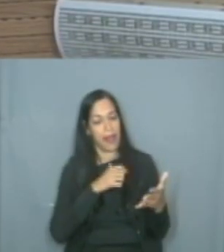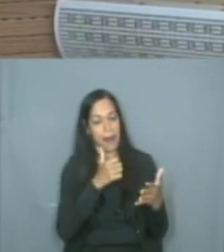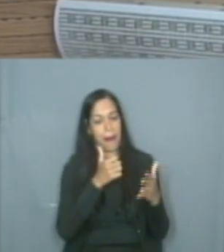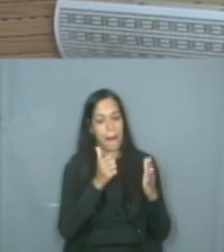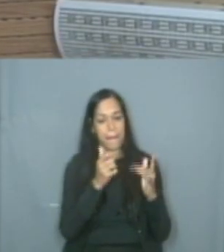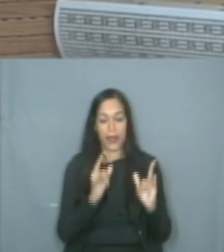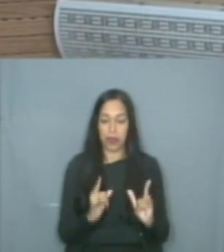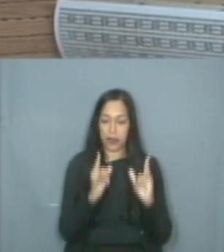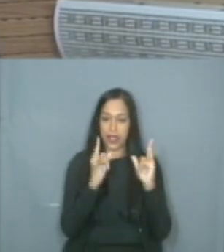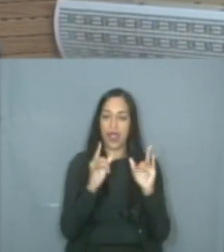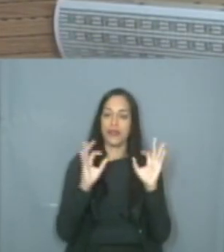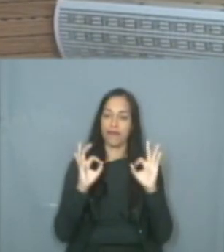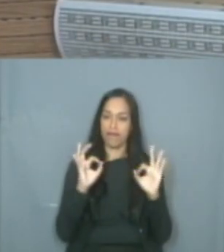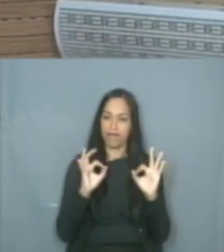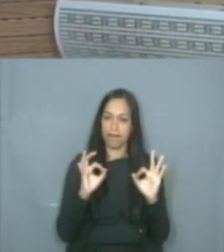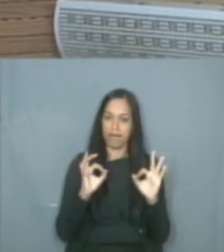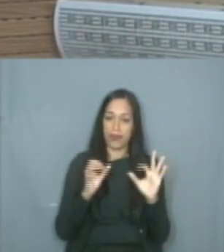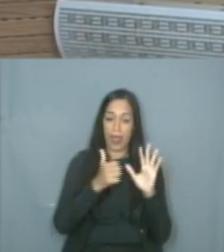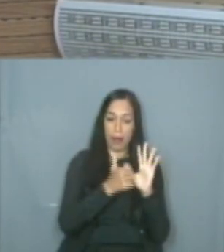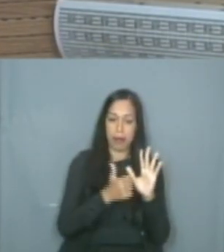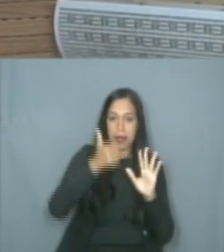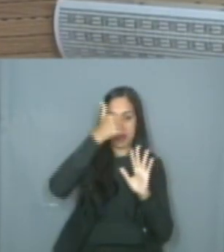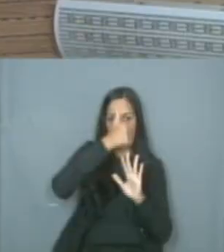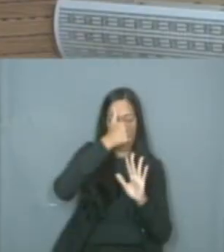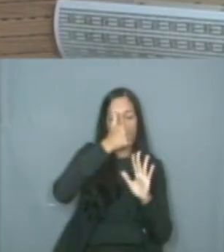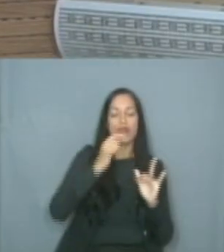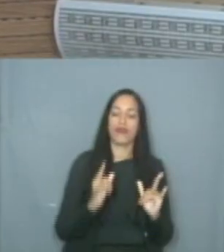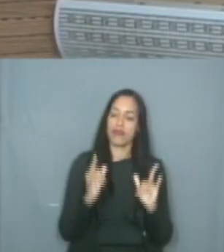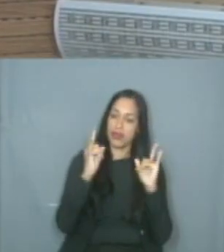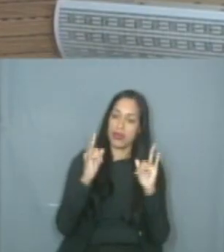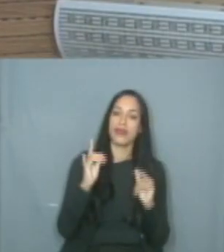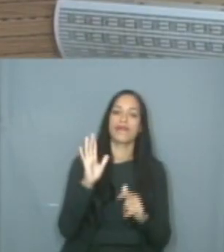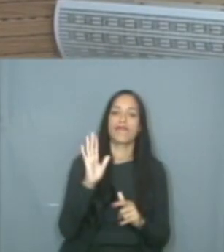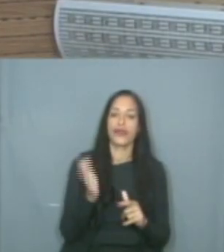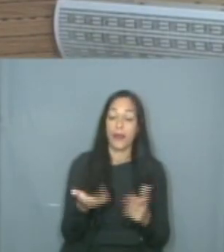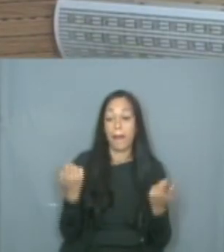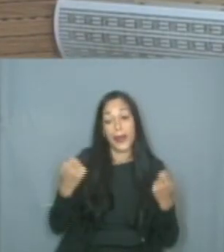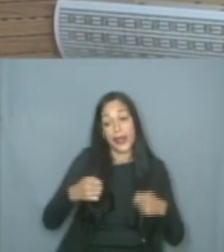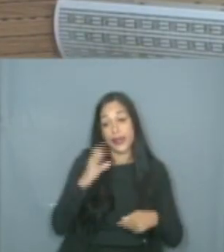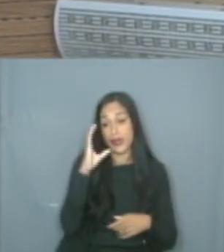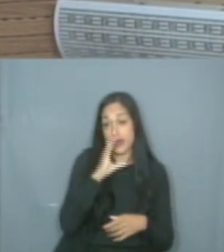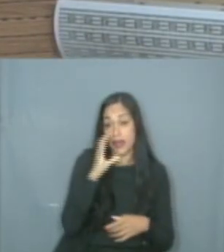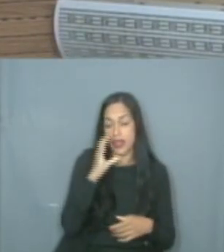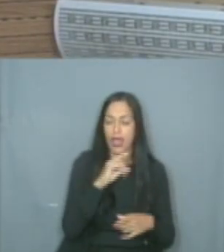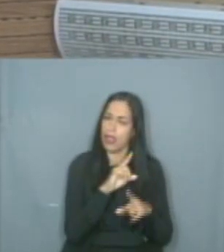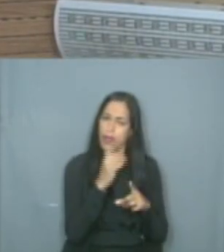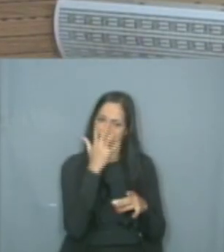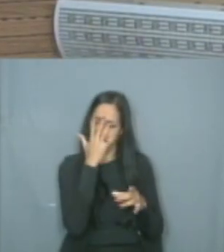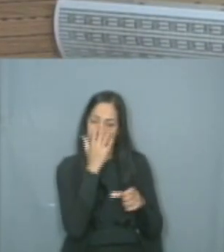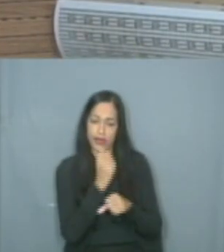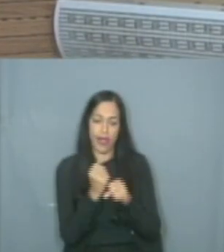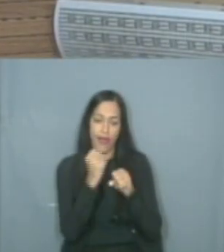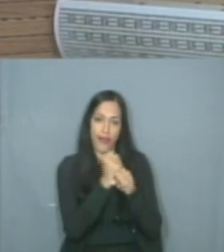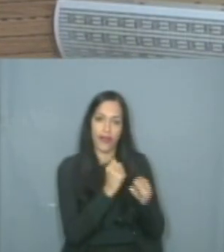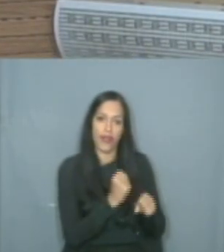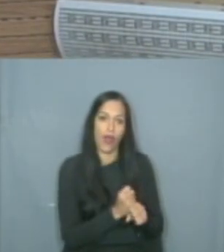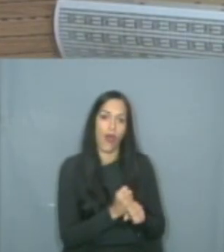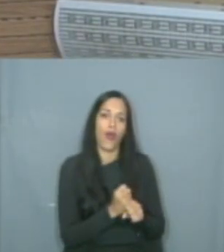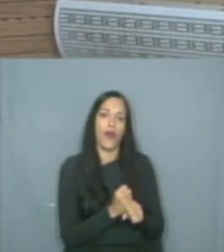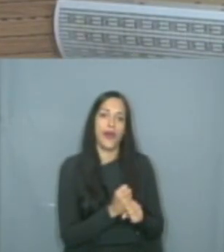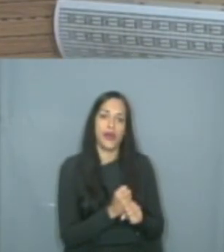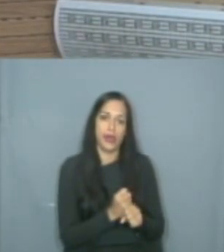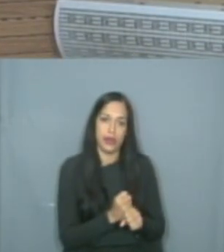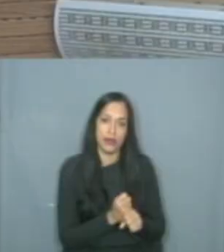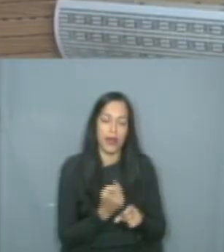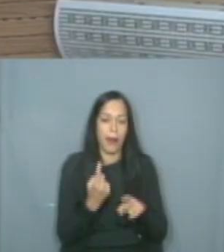bem ok, já está todo pronto, mas ainda precisa acelerar. Eu sei que não é fácil fazer reforma com o andamento dos